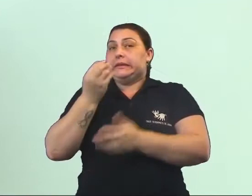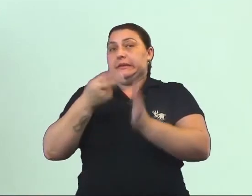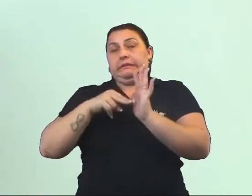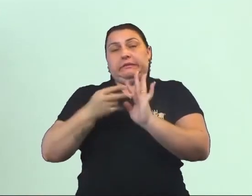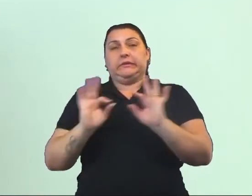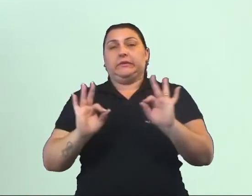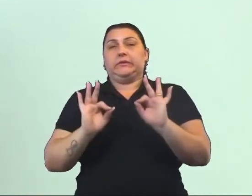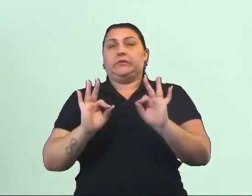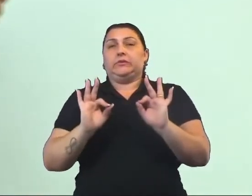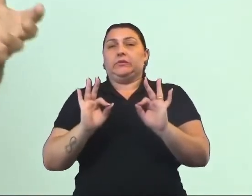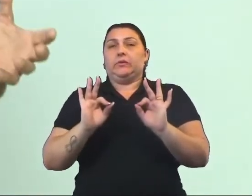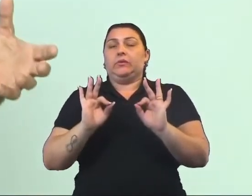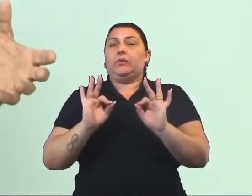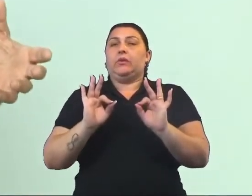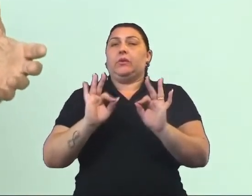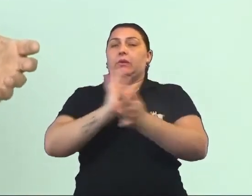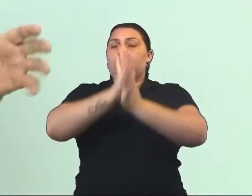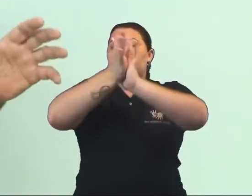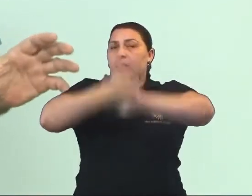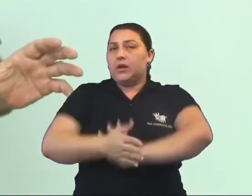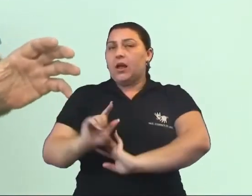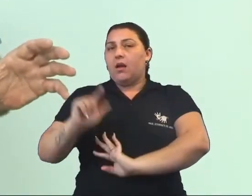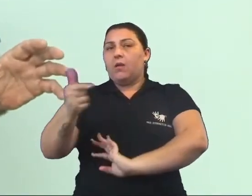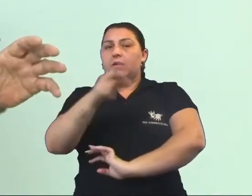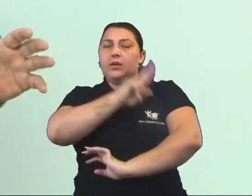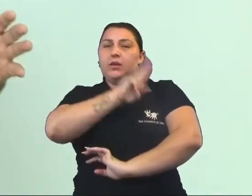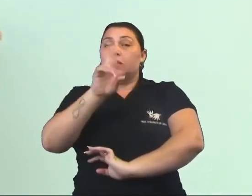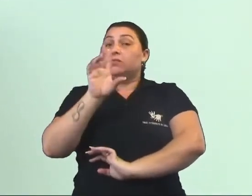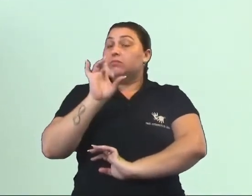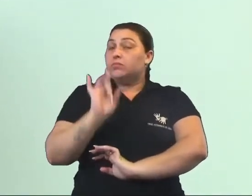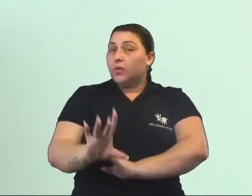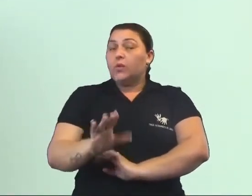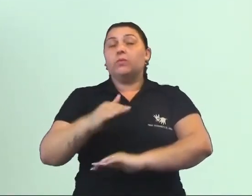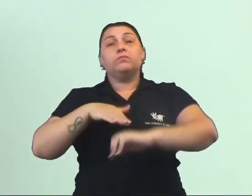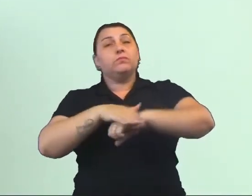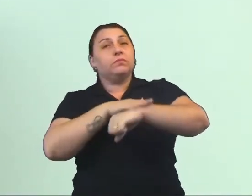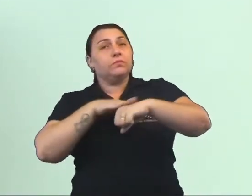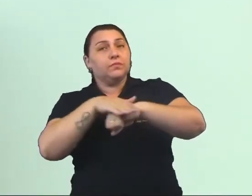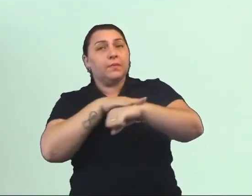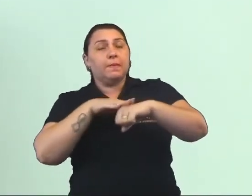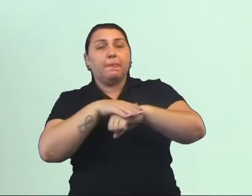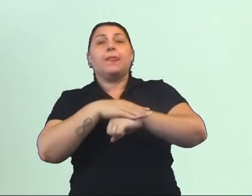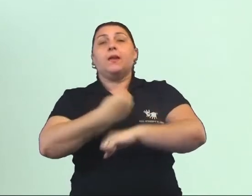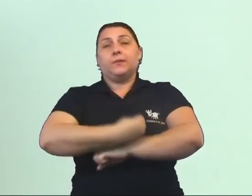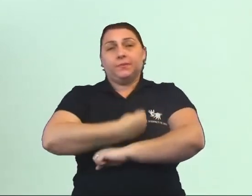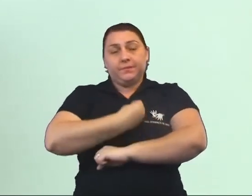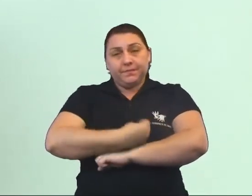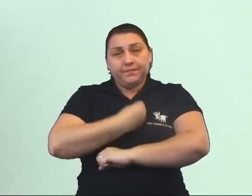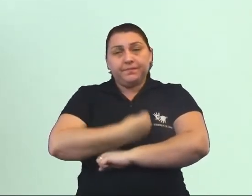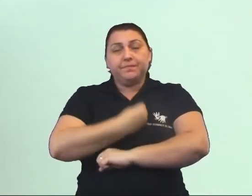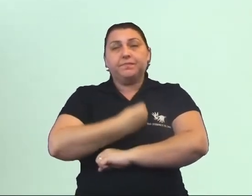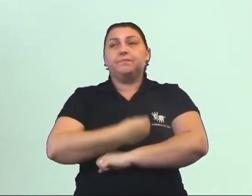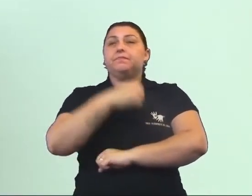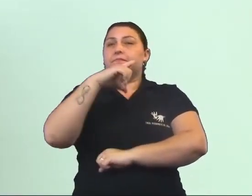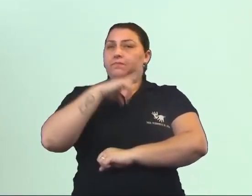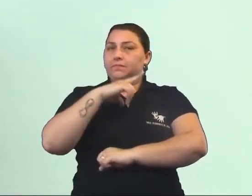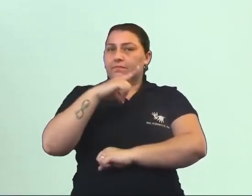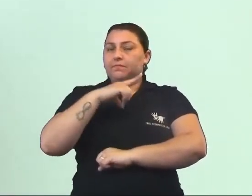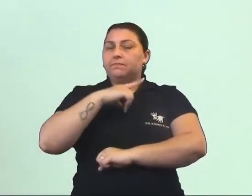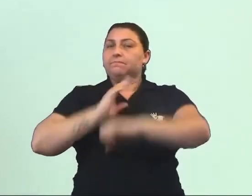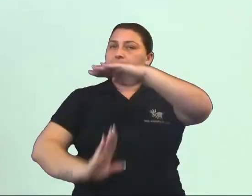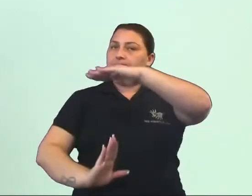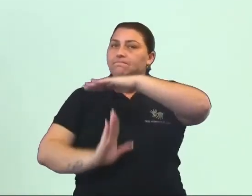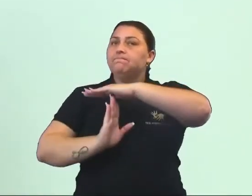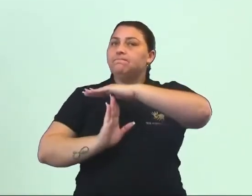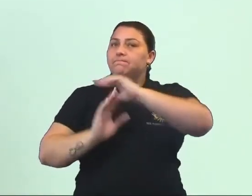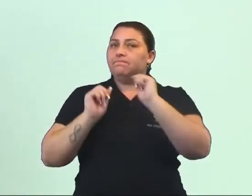ofendendo, diminuindo, menosprezando aquela religião. Apenas o diálogo, a convivência entre as religiões tem um